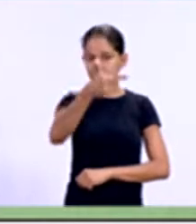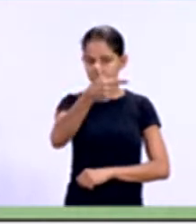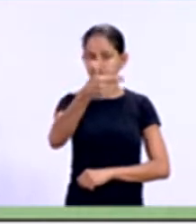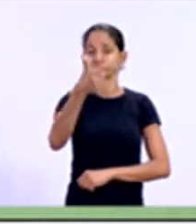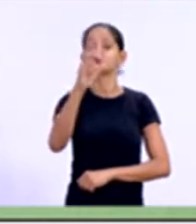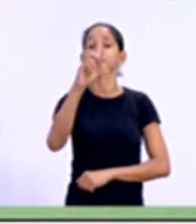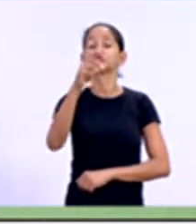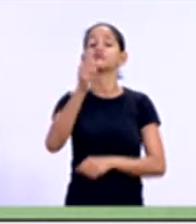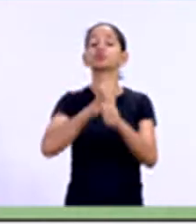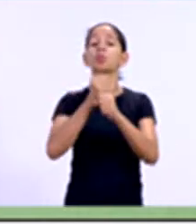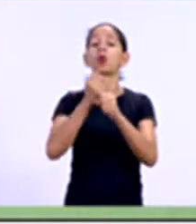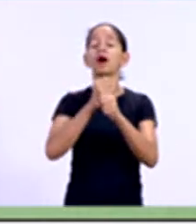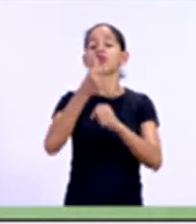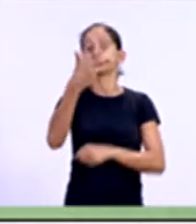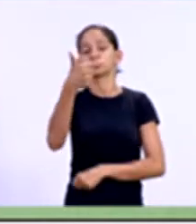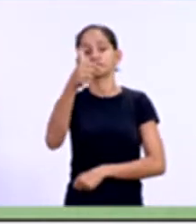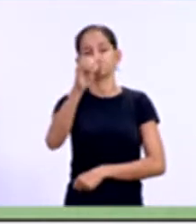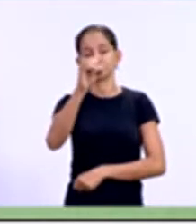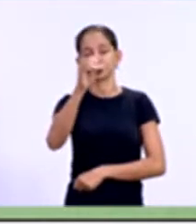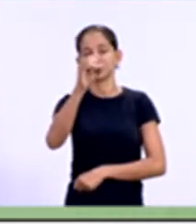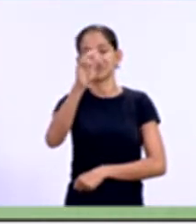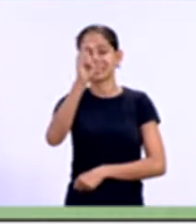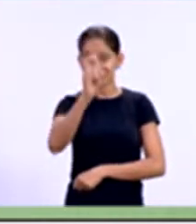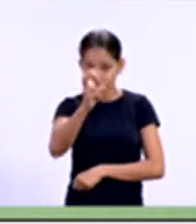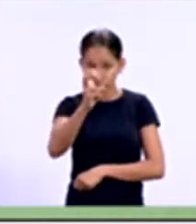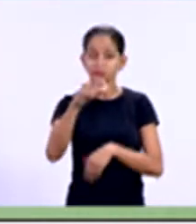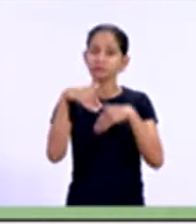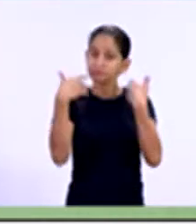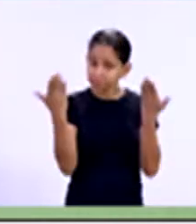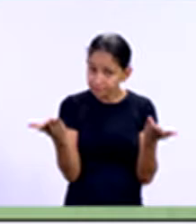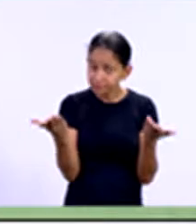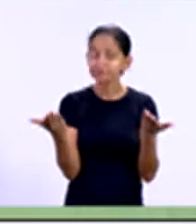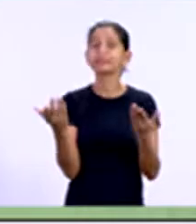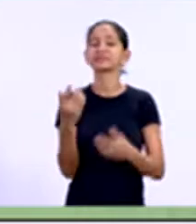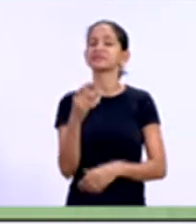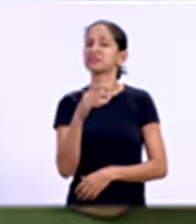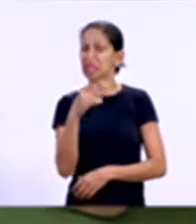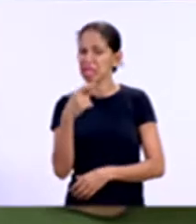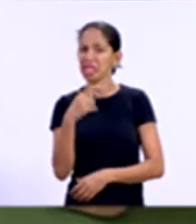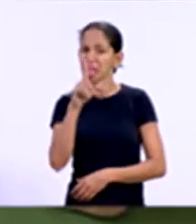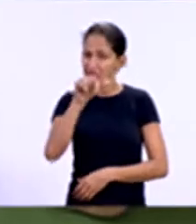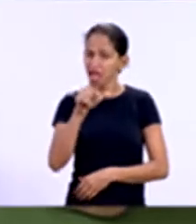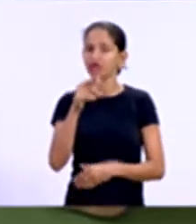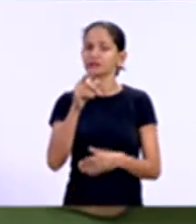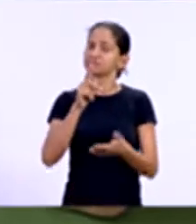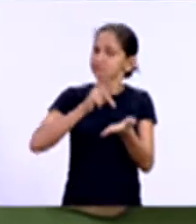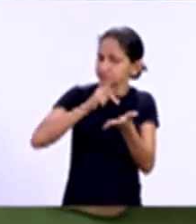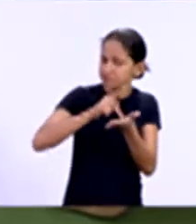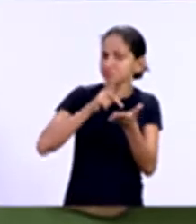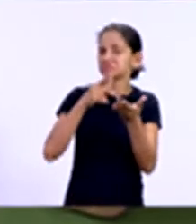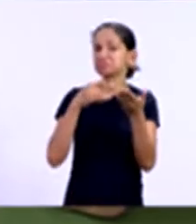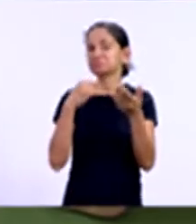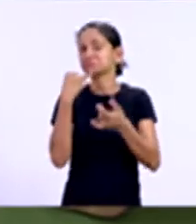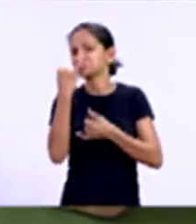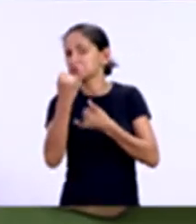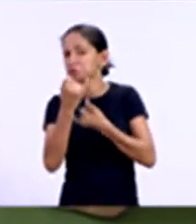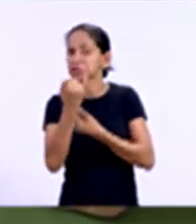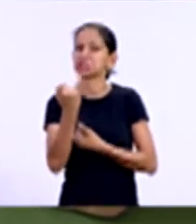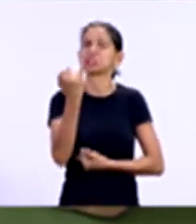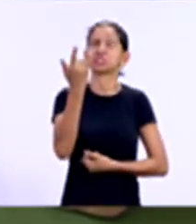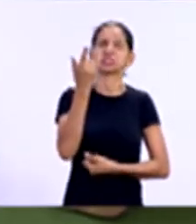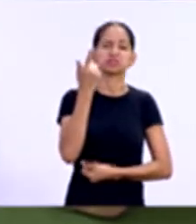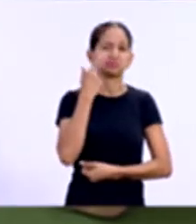2005. Qual é essa importância? Será, professor, que é importante para nós conhecermos um pouco, né,